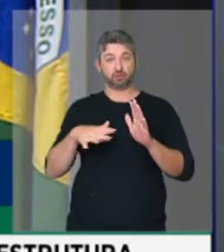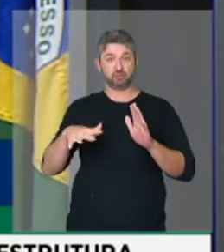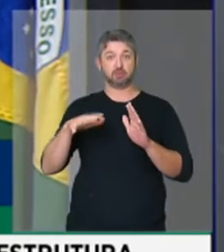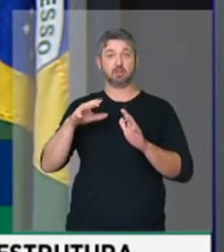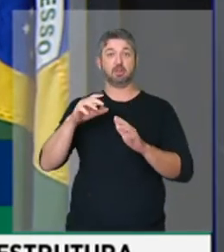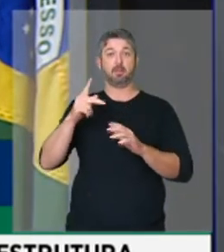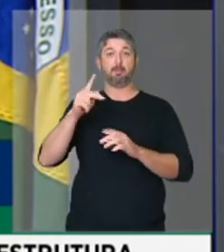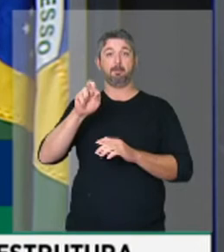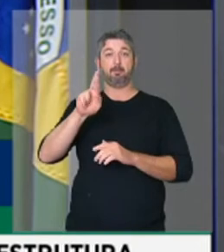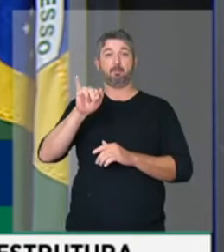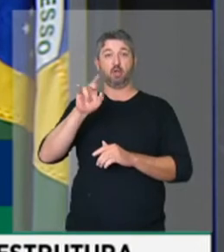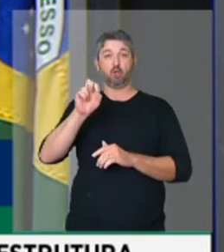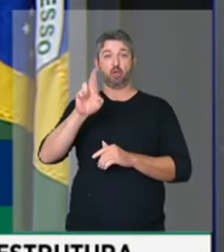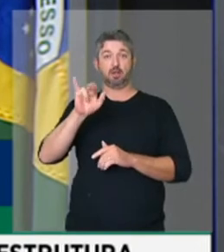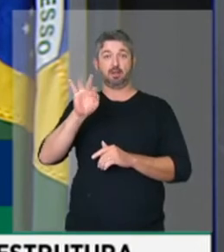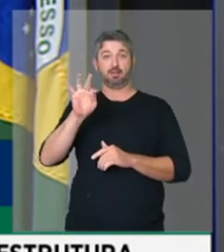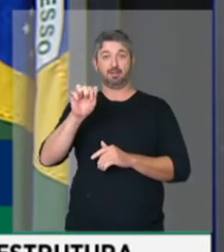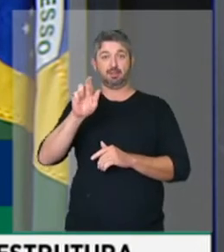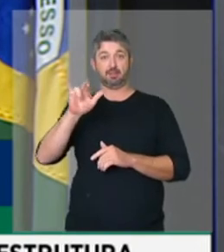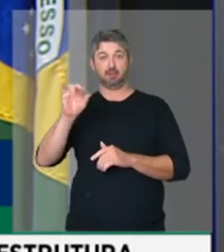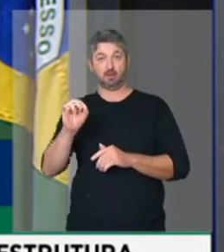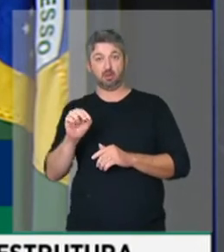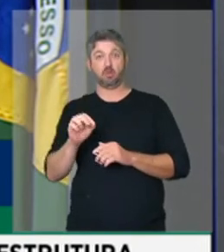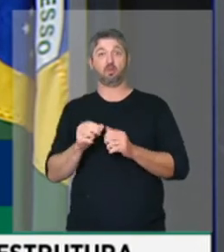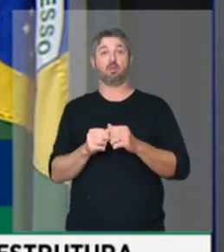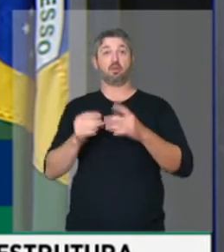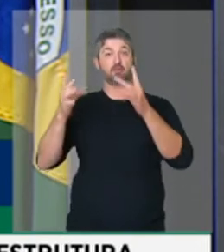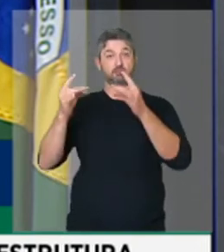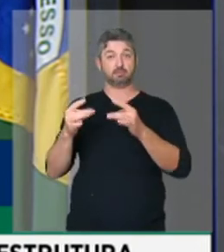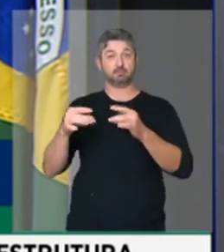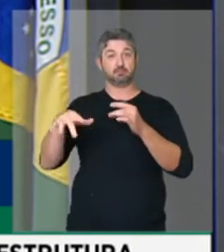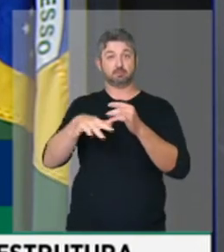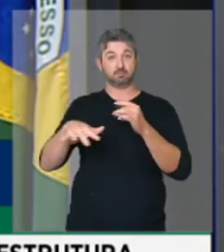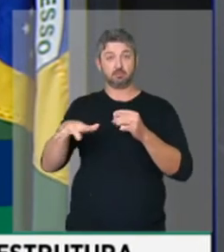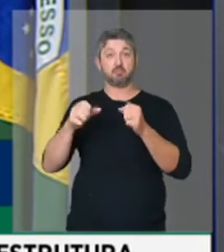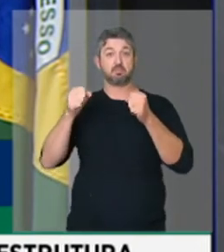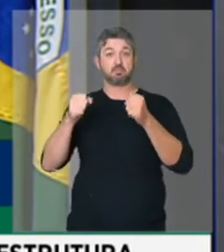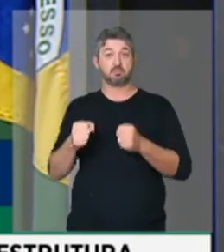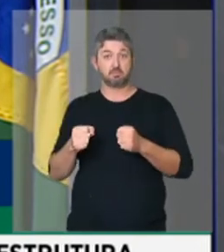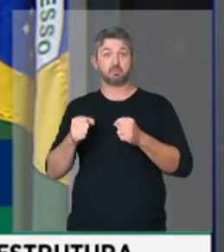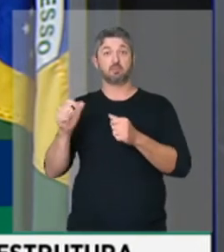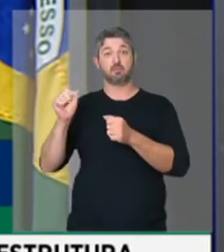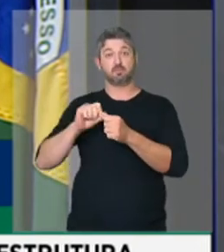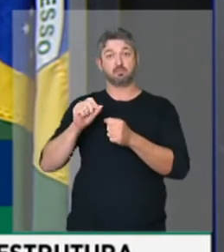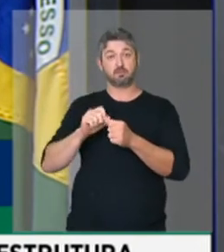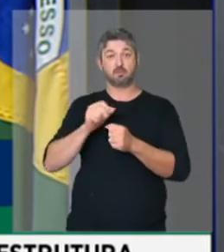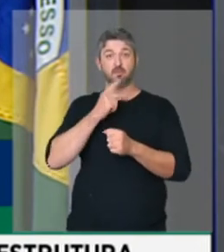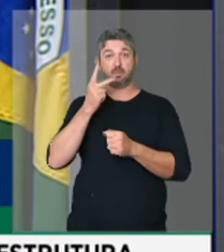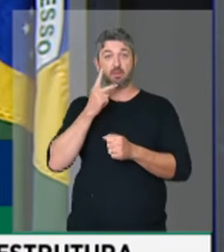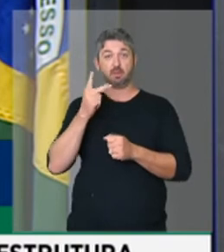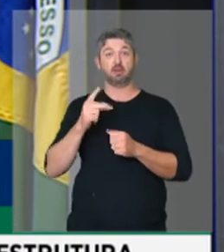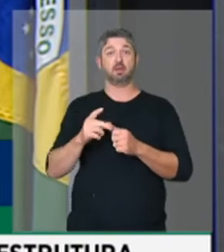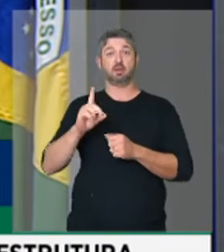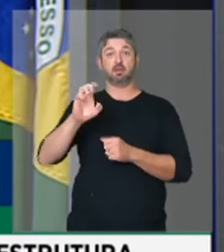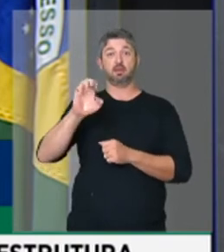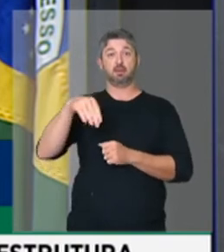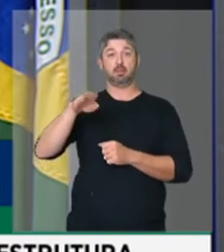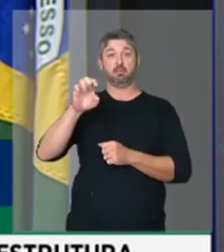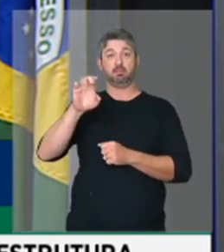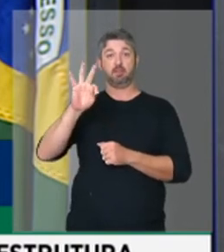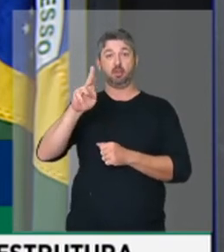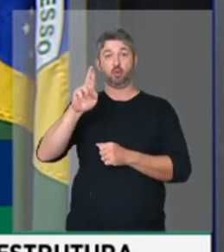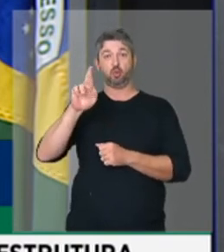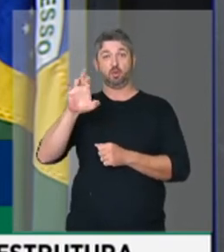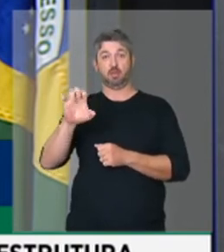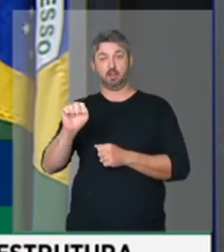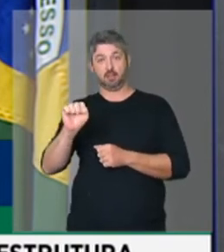A Lei 12.431 descreve os setores que podem emitir as chamadas debêntures incentivadas.